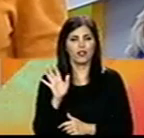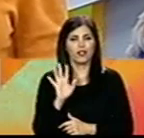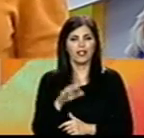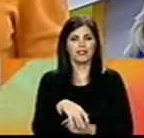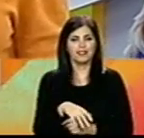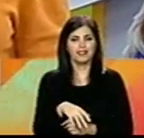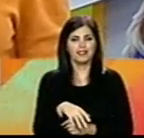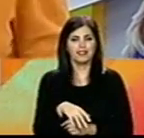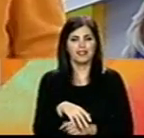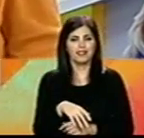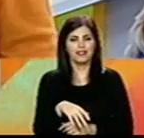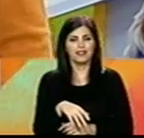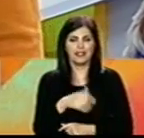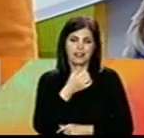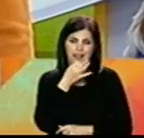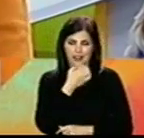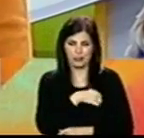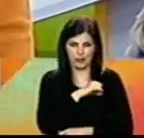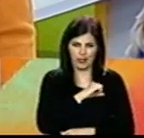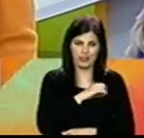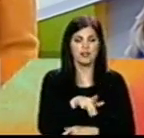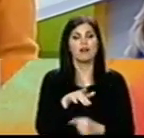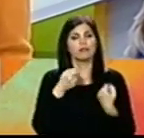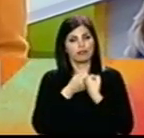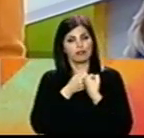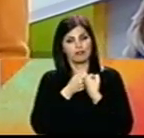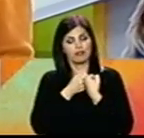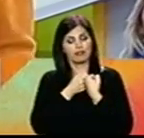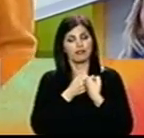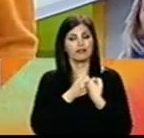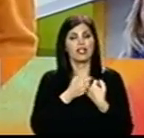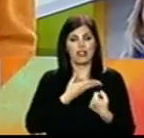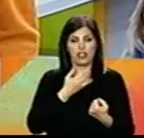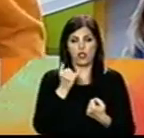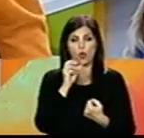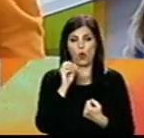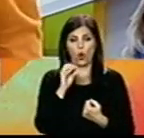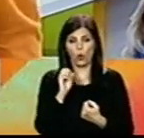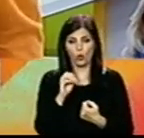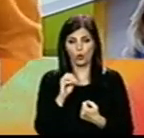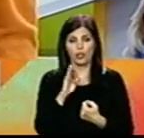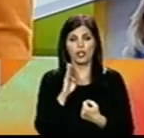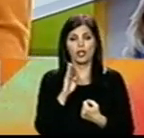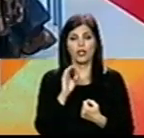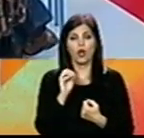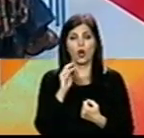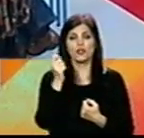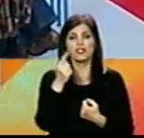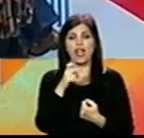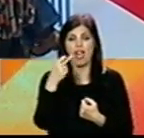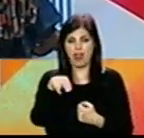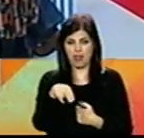tal? Tudo bem? E vão estar frente a frente o chefe Diogo Rocha e o chefe José Anne.